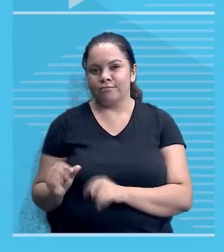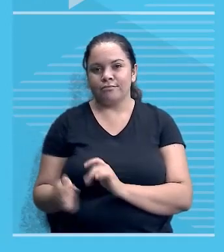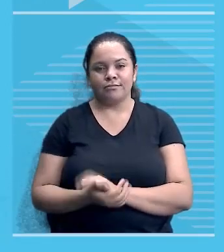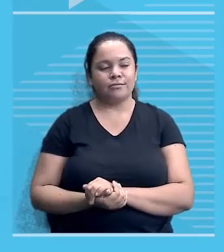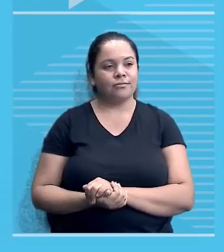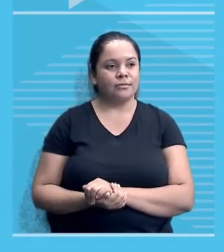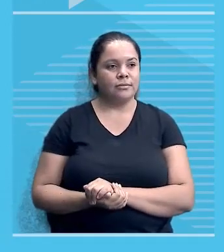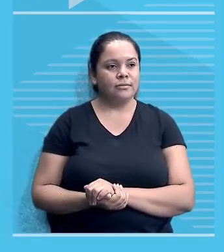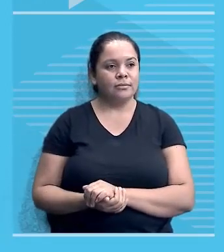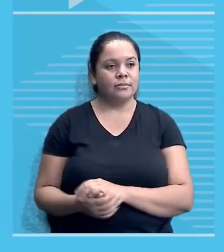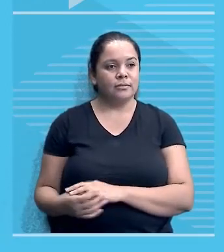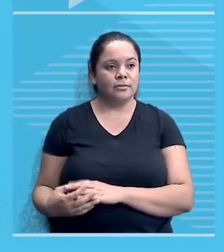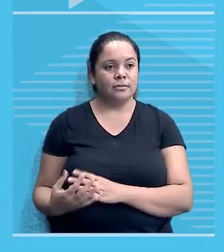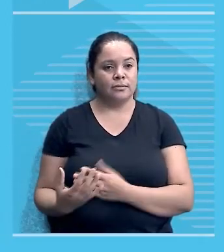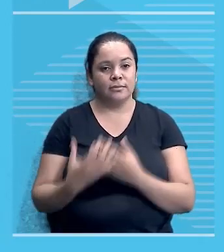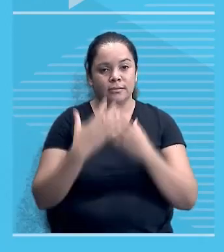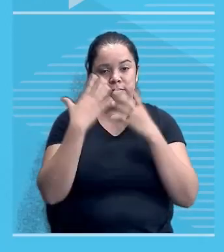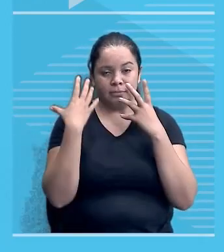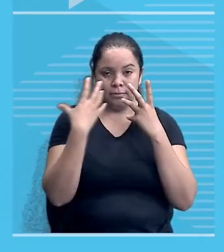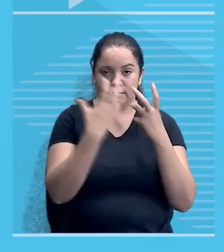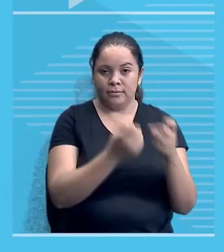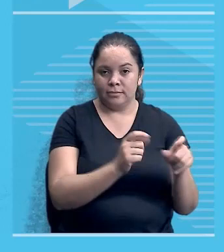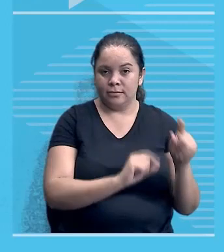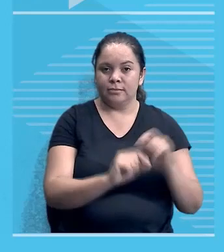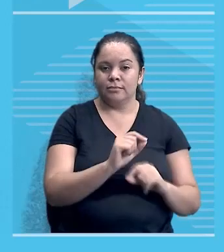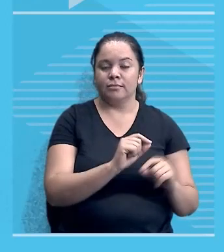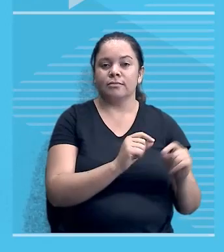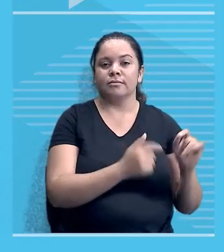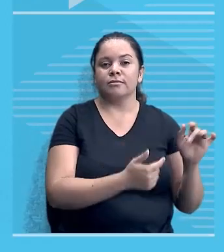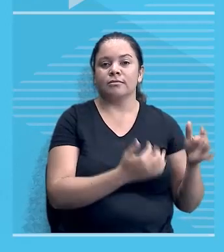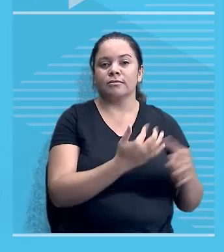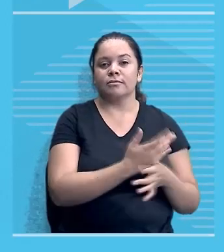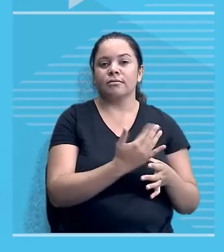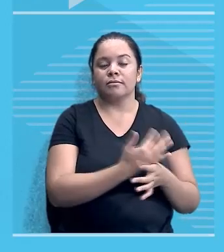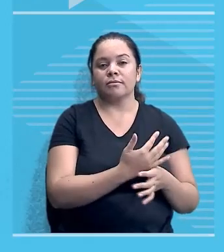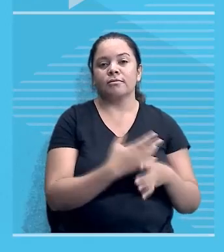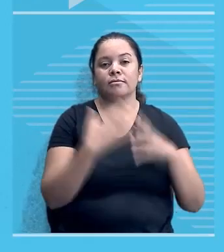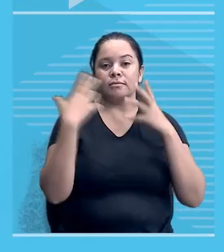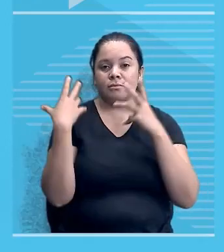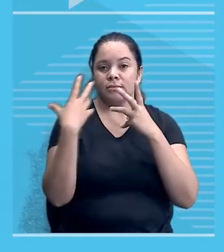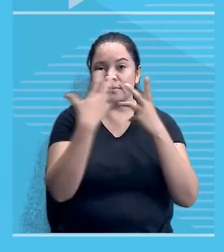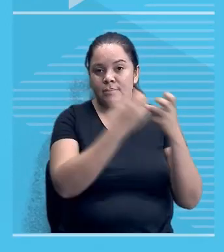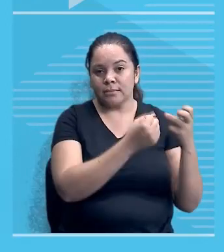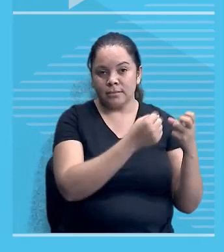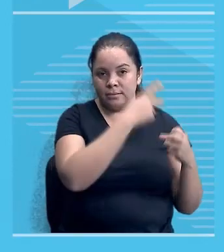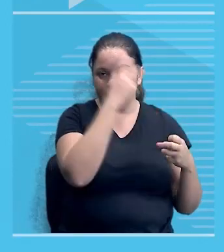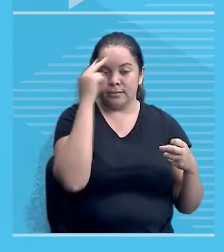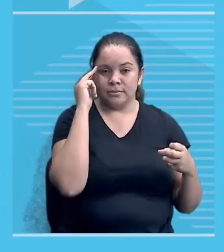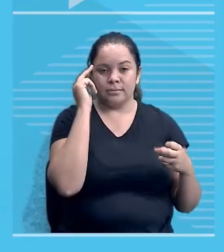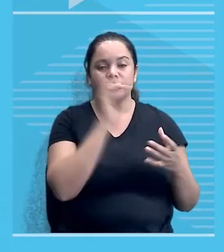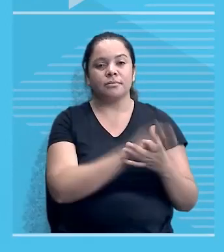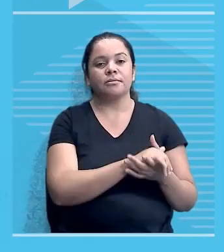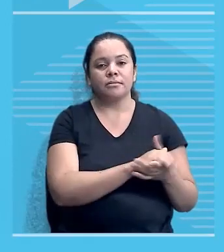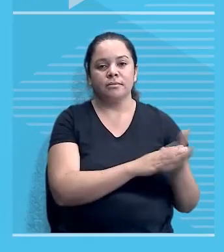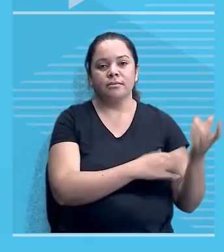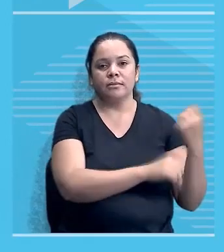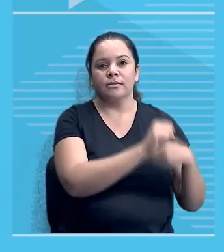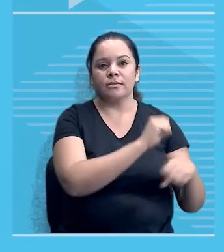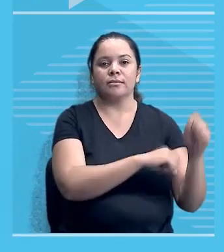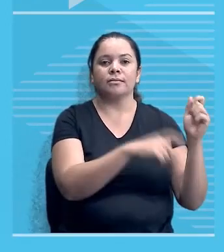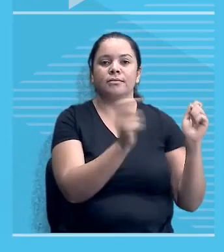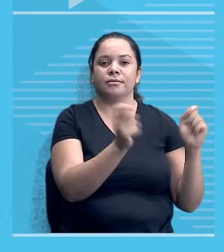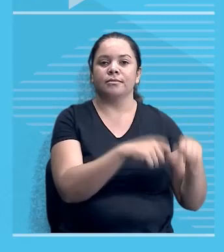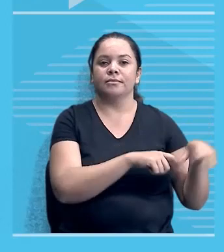oferece que termina atraindo a população é a indústria possibilidade de